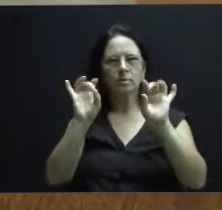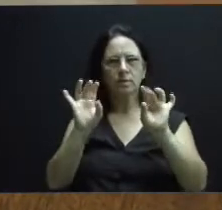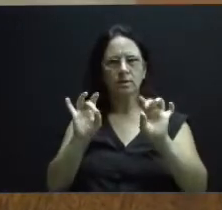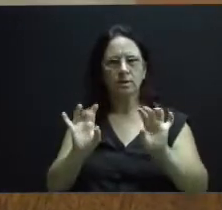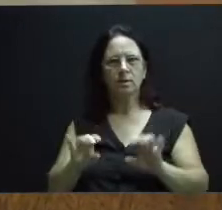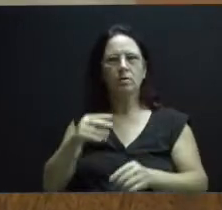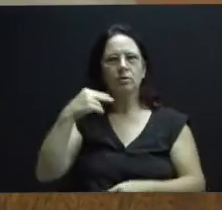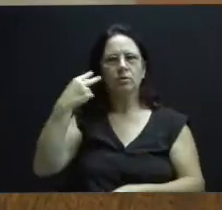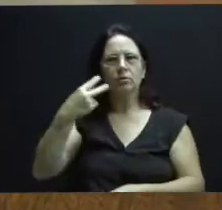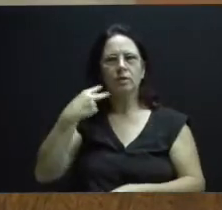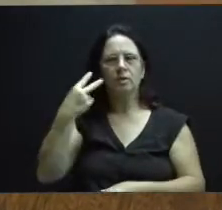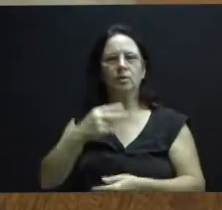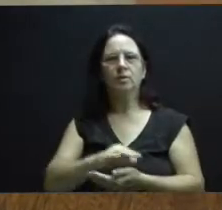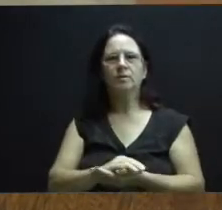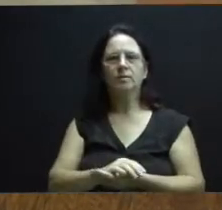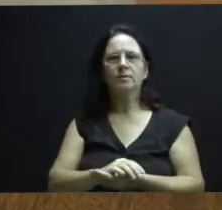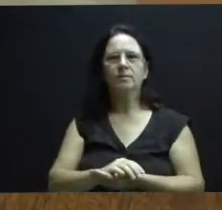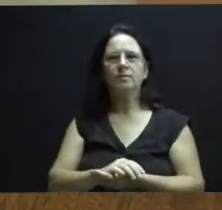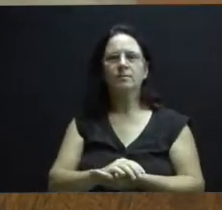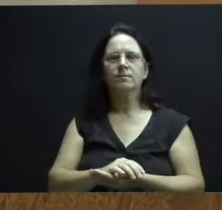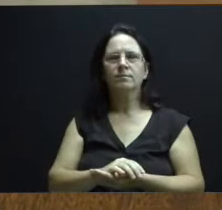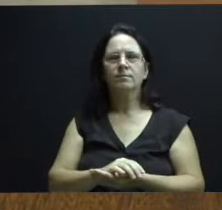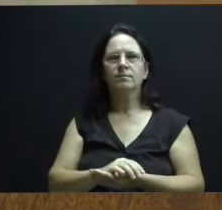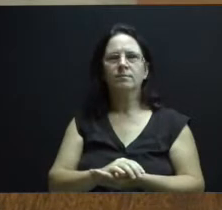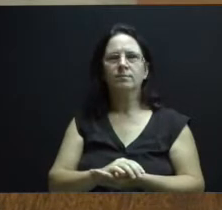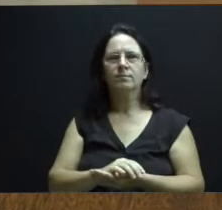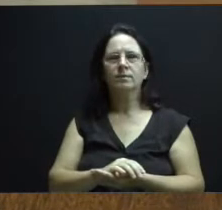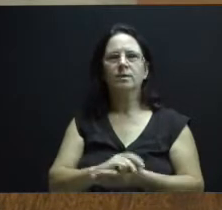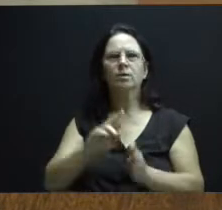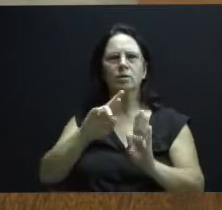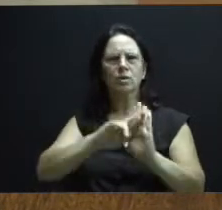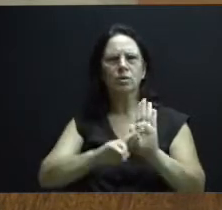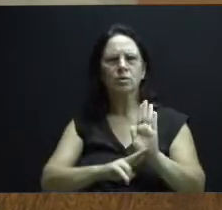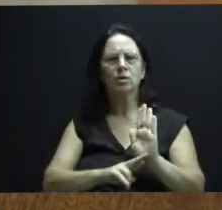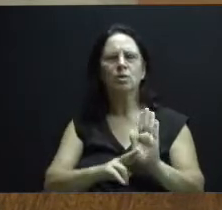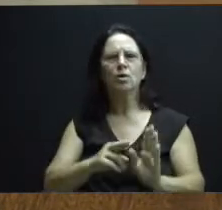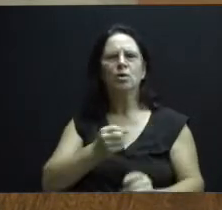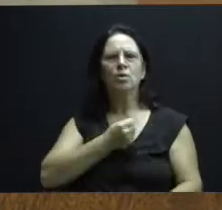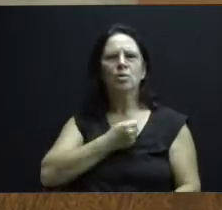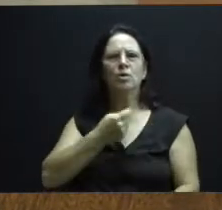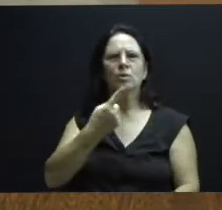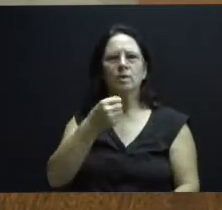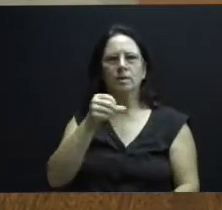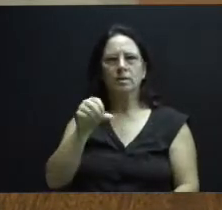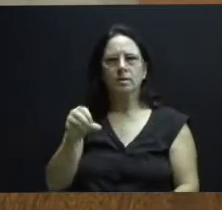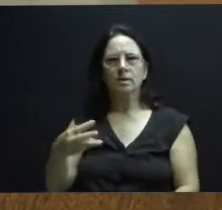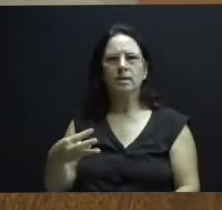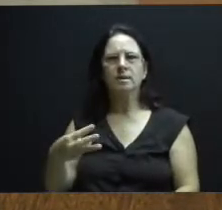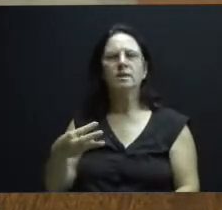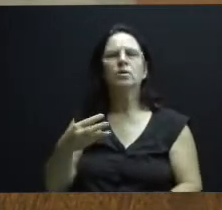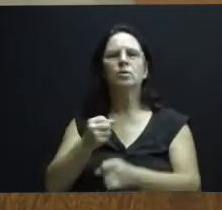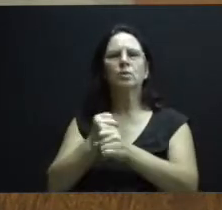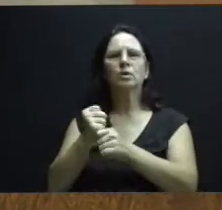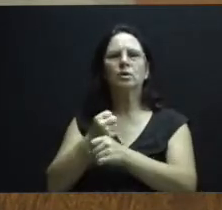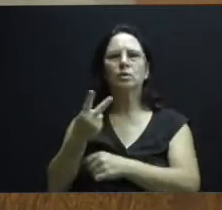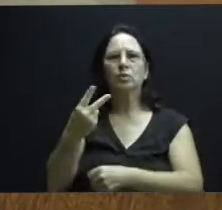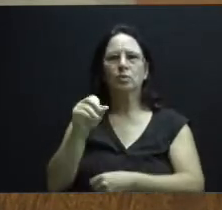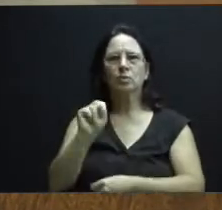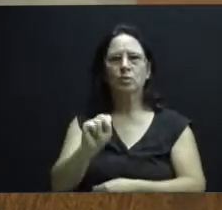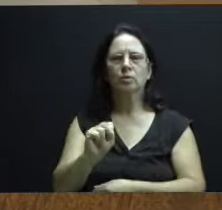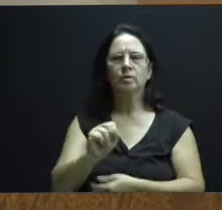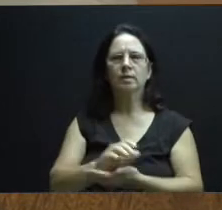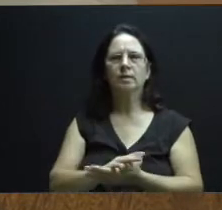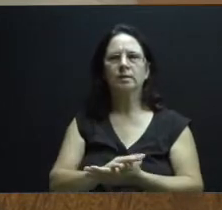vereadores nomeada pela resolução 2913 ba 2018 para tratar da atualização